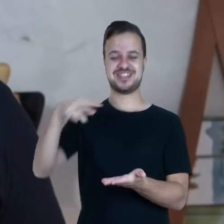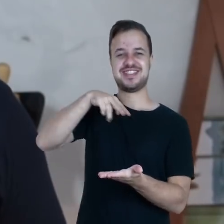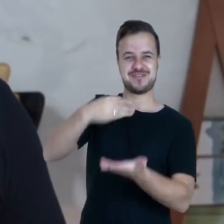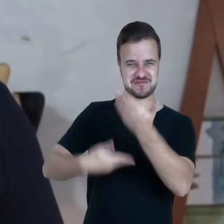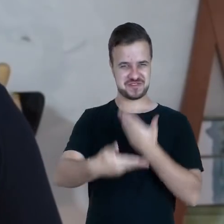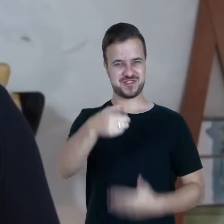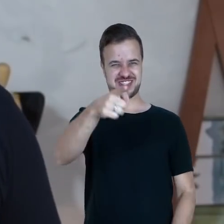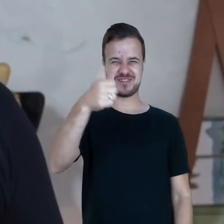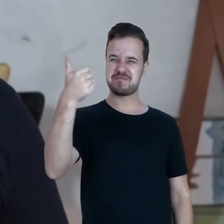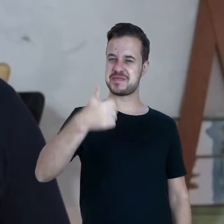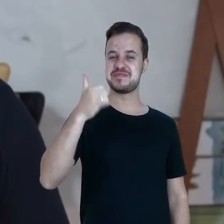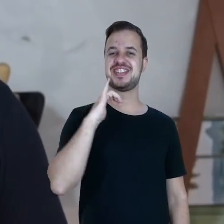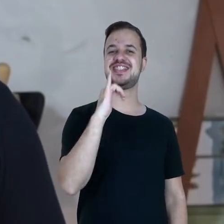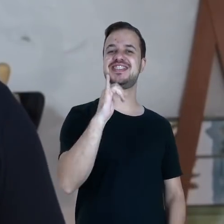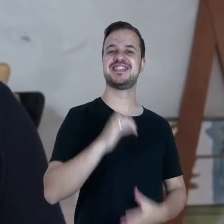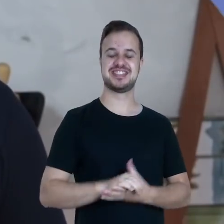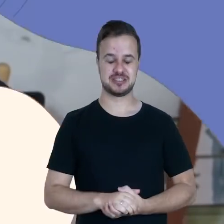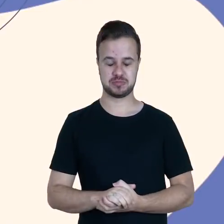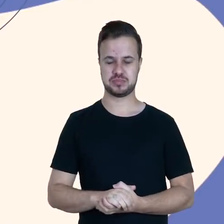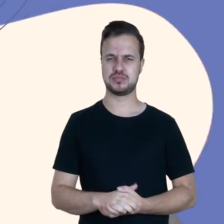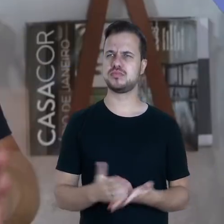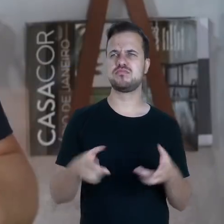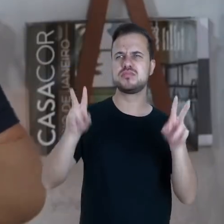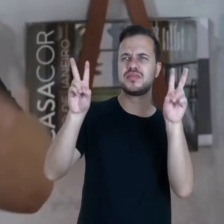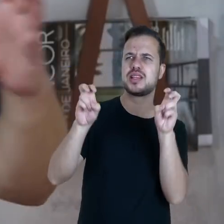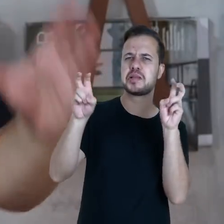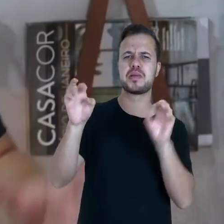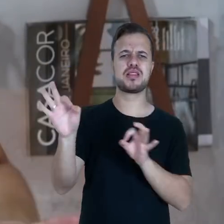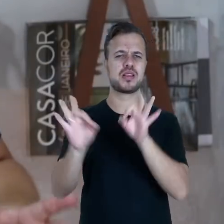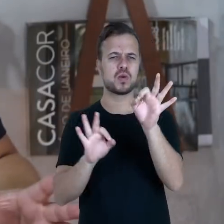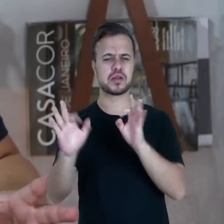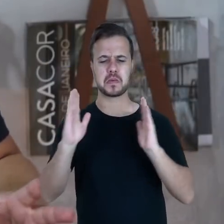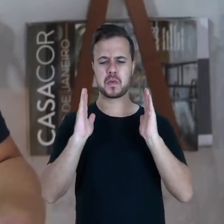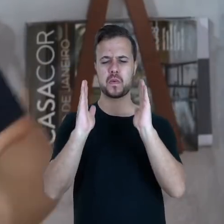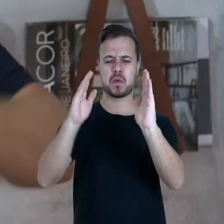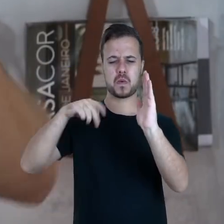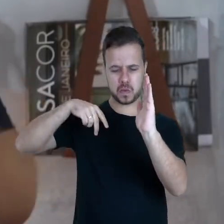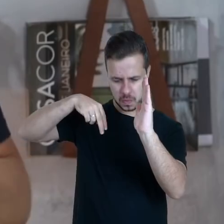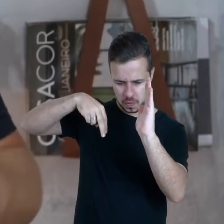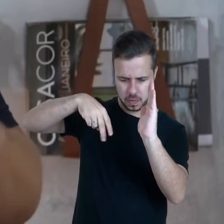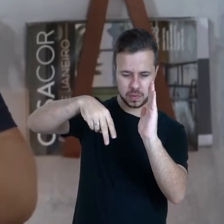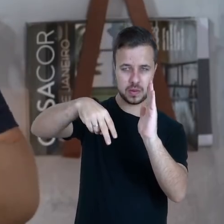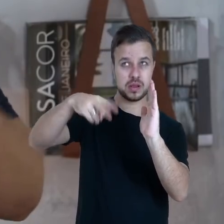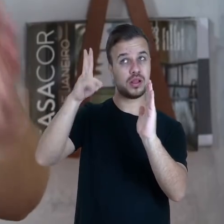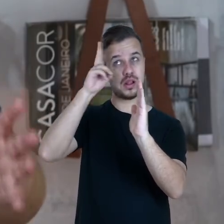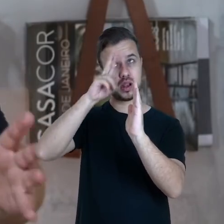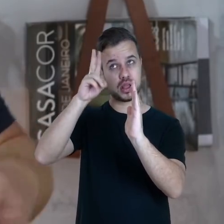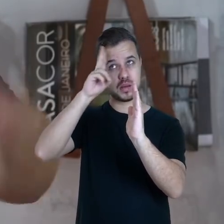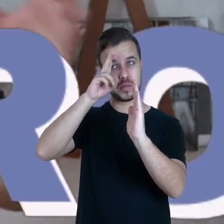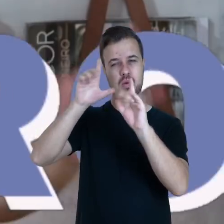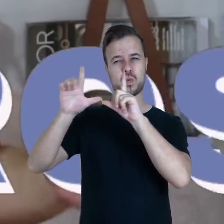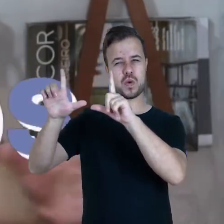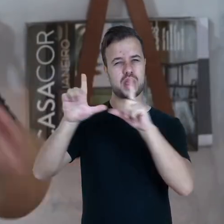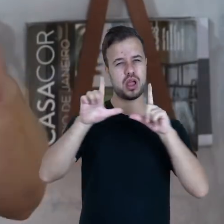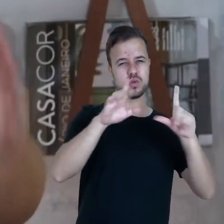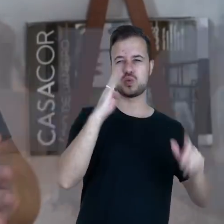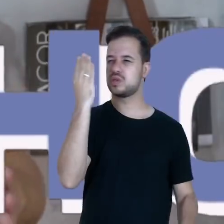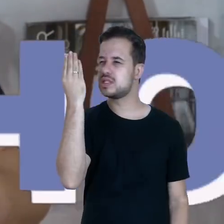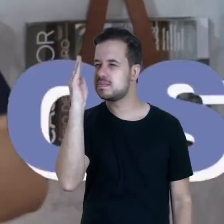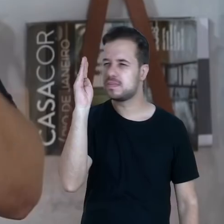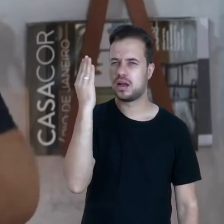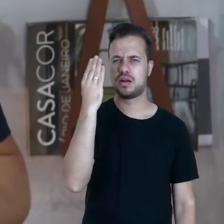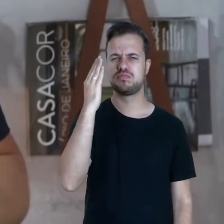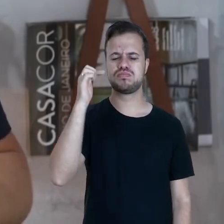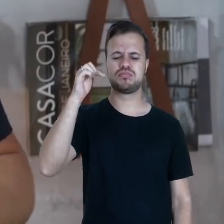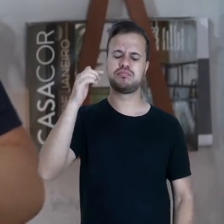com novidade, você vai ser o primeiro a ser informado. Quando a gente fala de decoração de corredores, quase sempre vem em mente quadros e